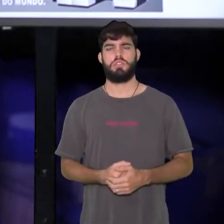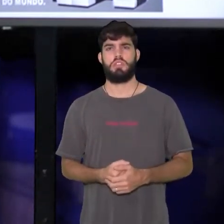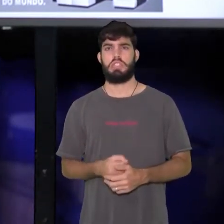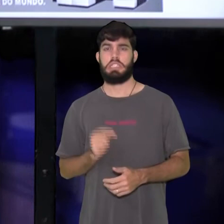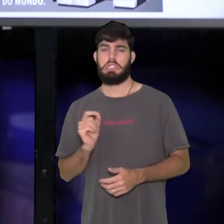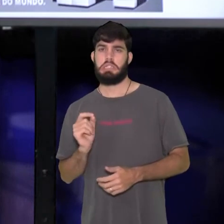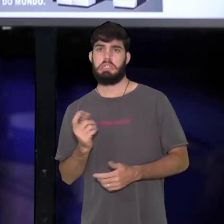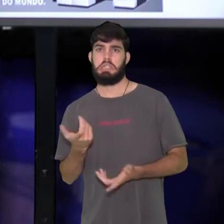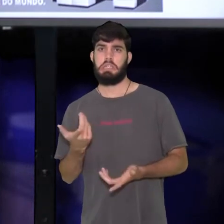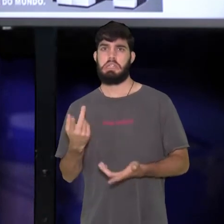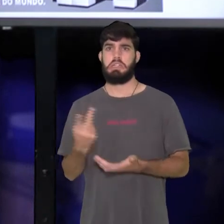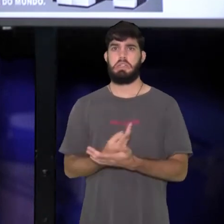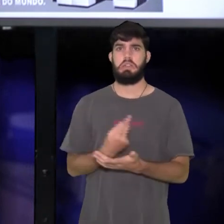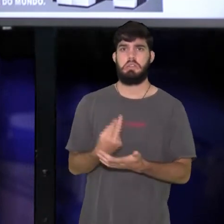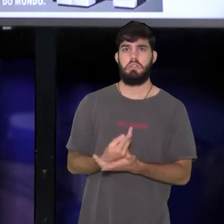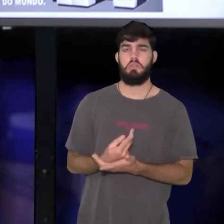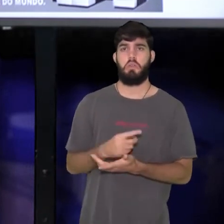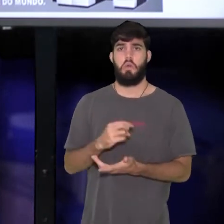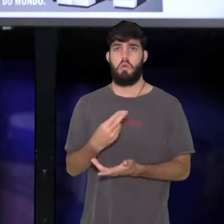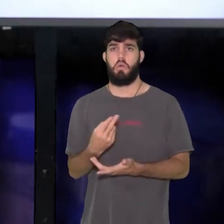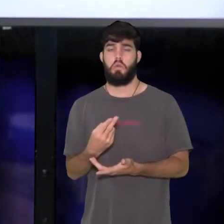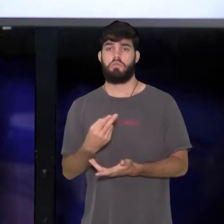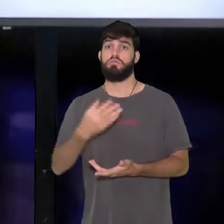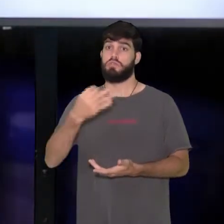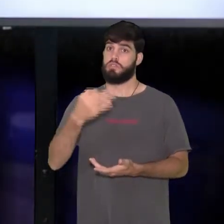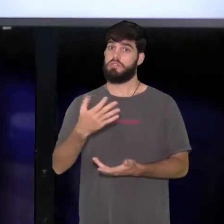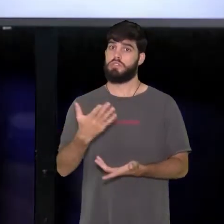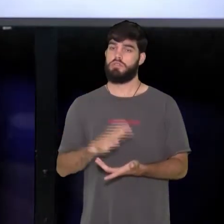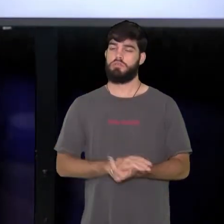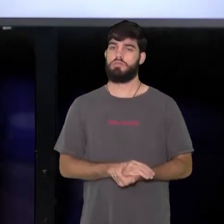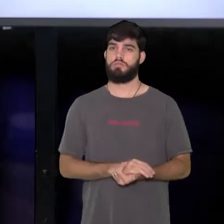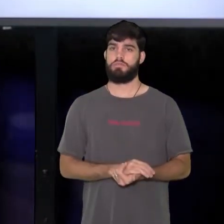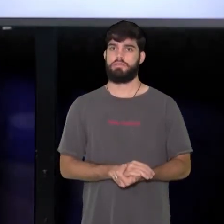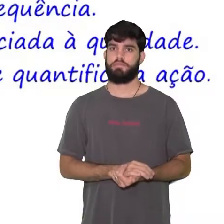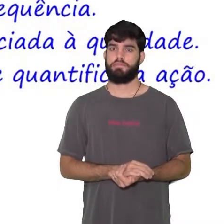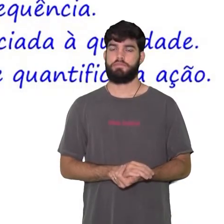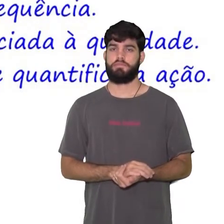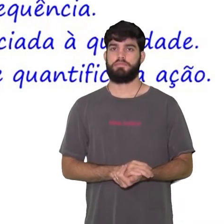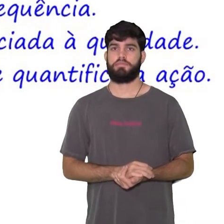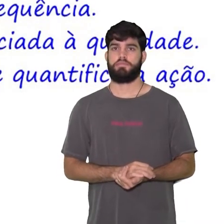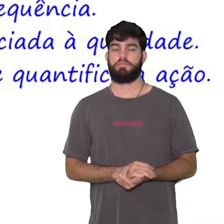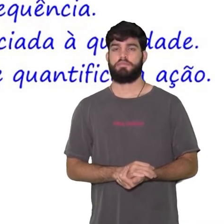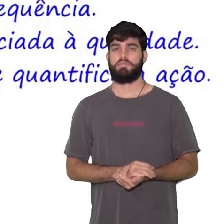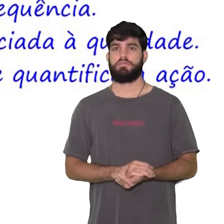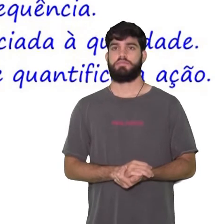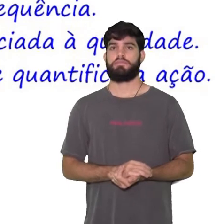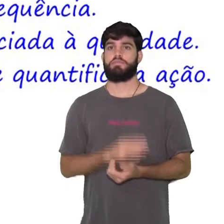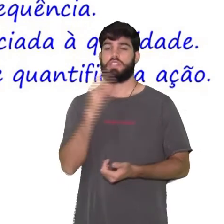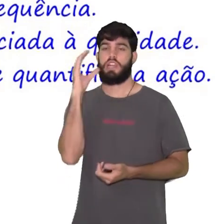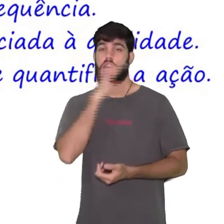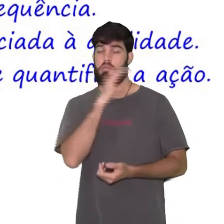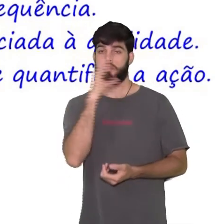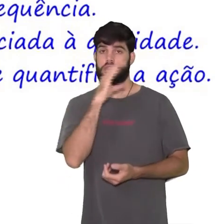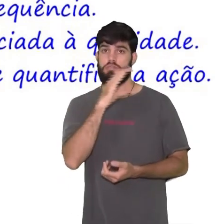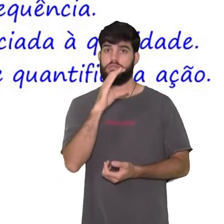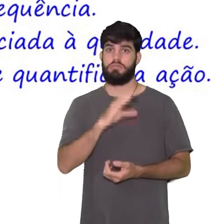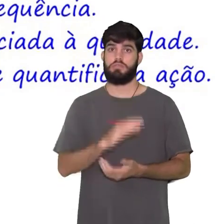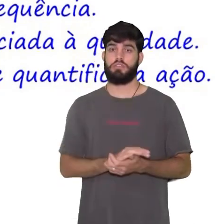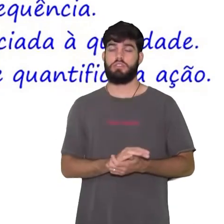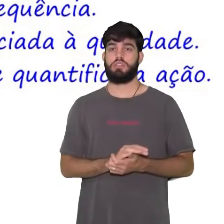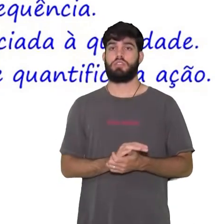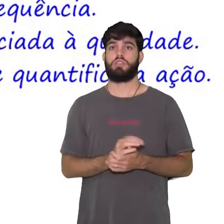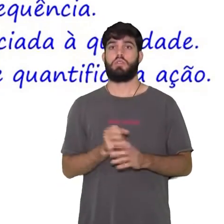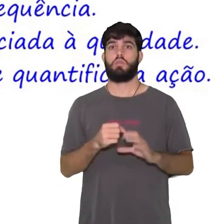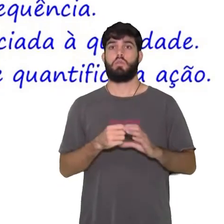foi um equívoco? Ou será que isso foi proposital? Vamos para o enunciado? A rapidez é destacada como uma